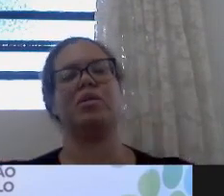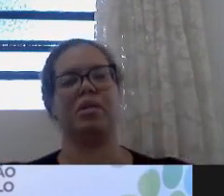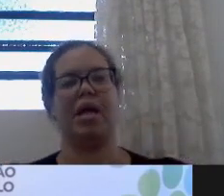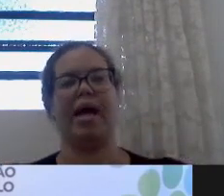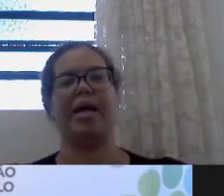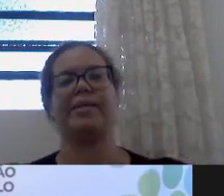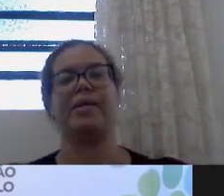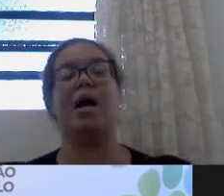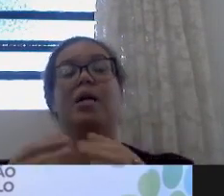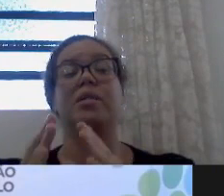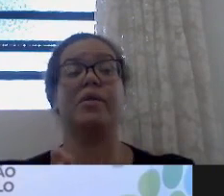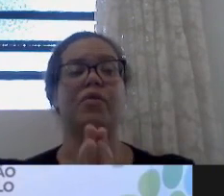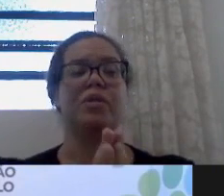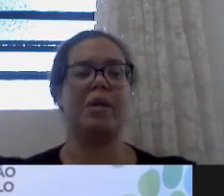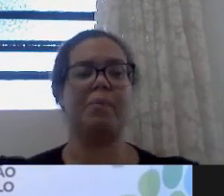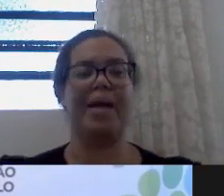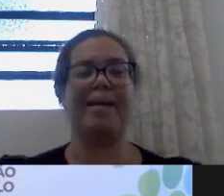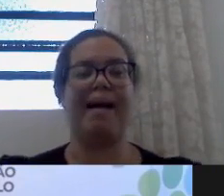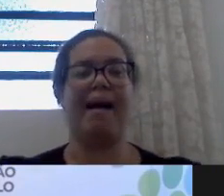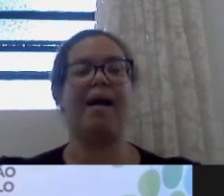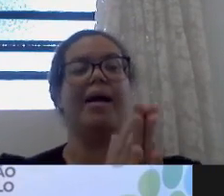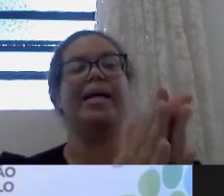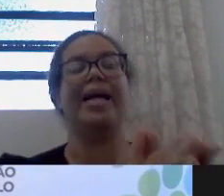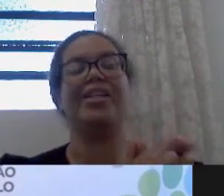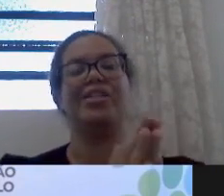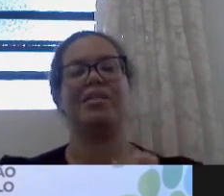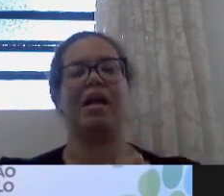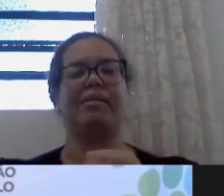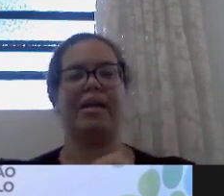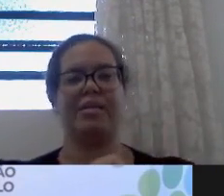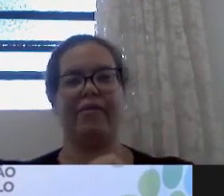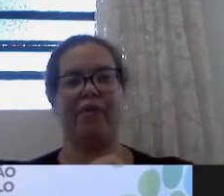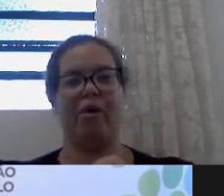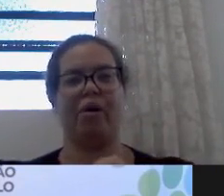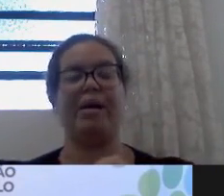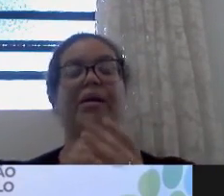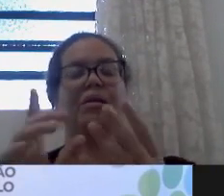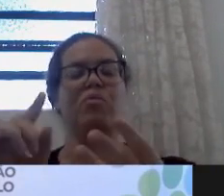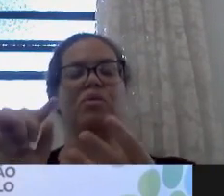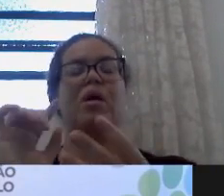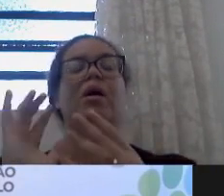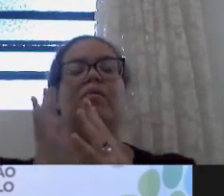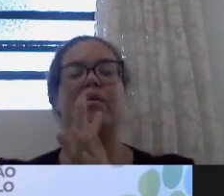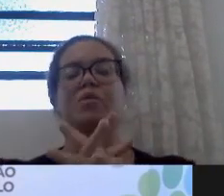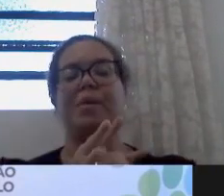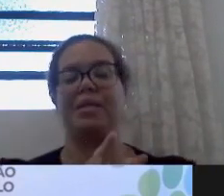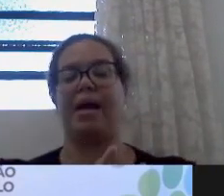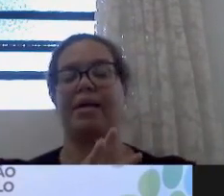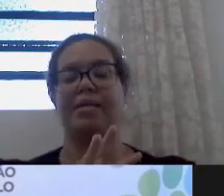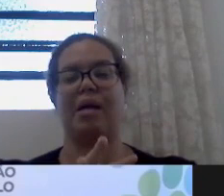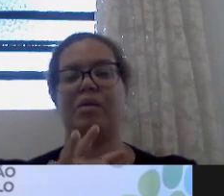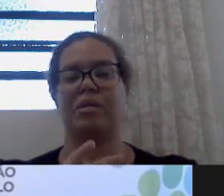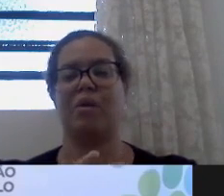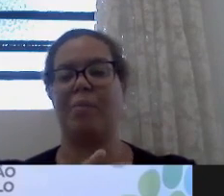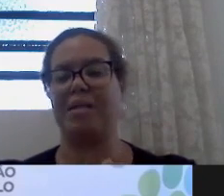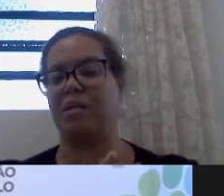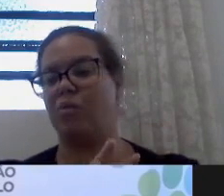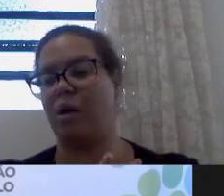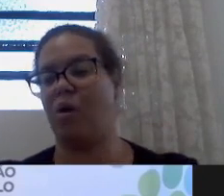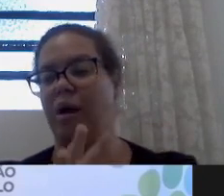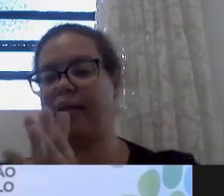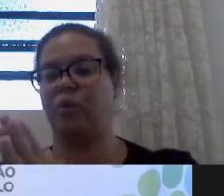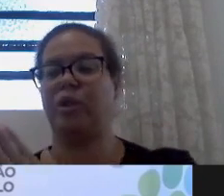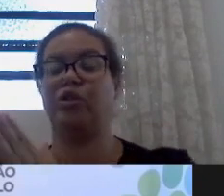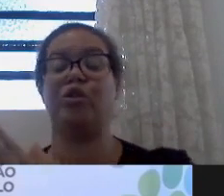organizar as suas ideias se você pegar e registrar dessa forma. Então, vamos pensar que as aulas que estão